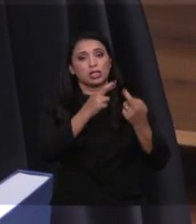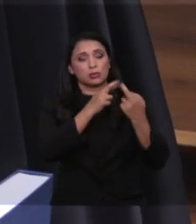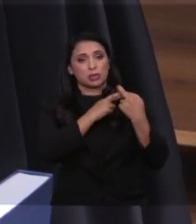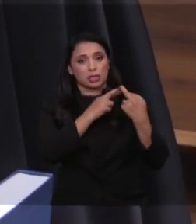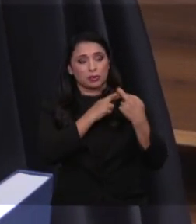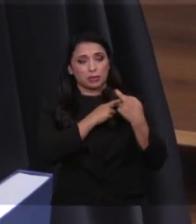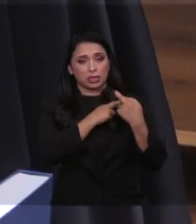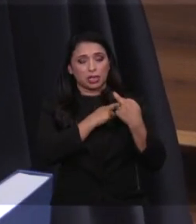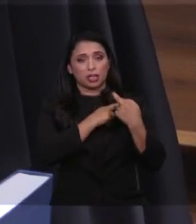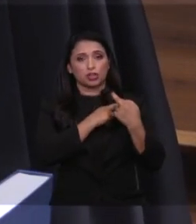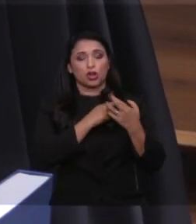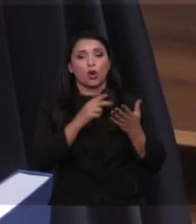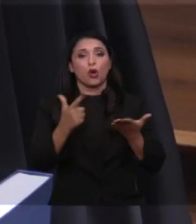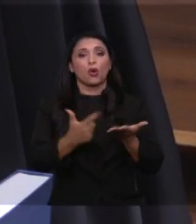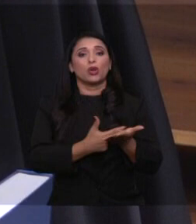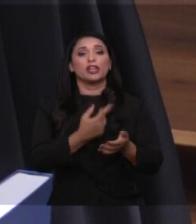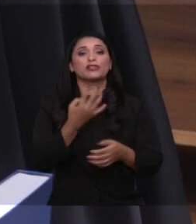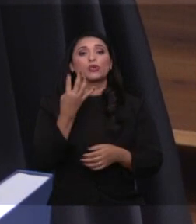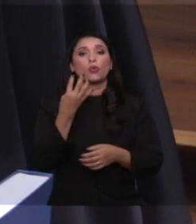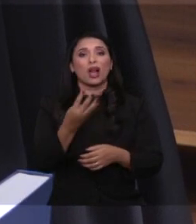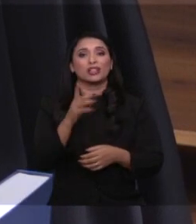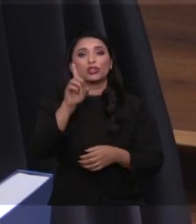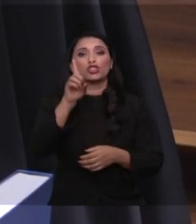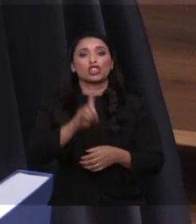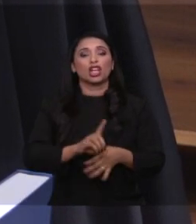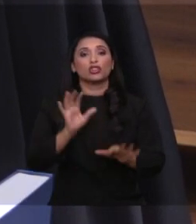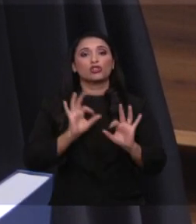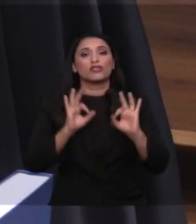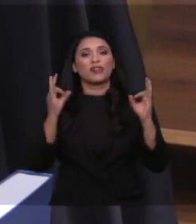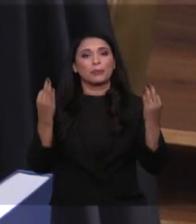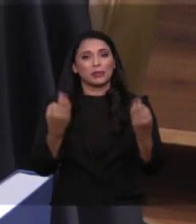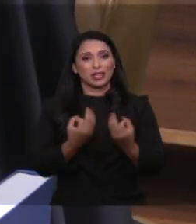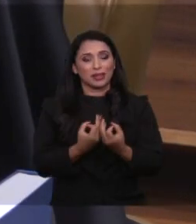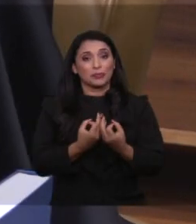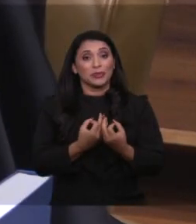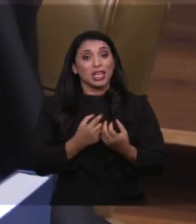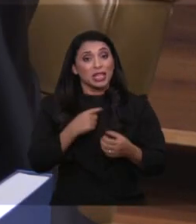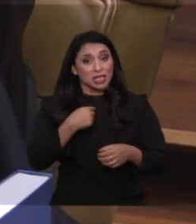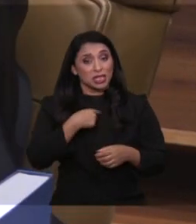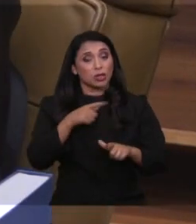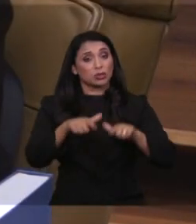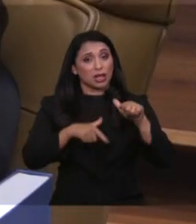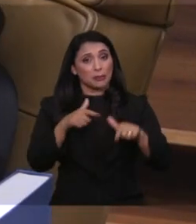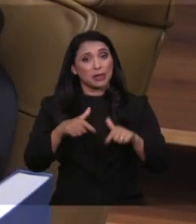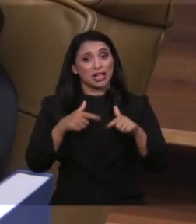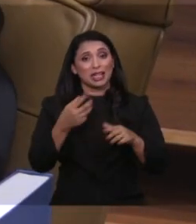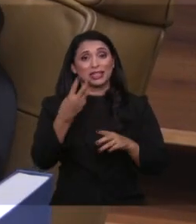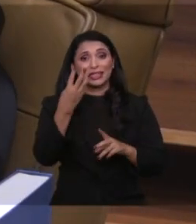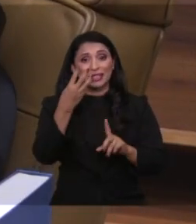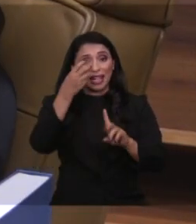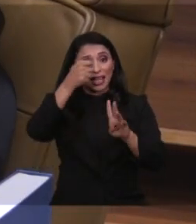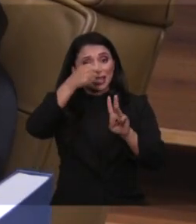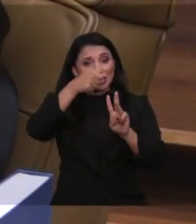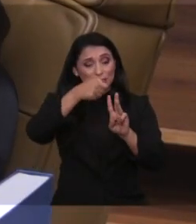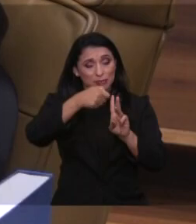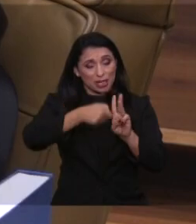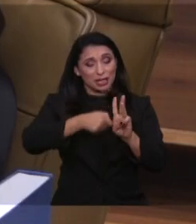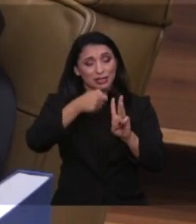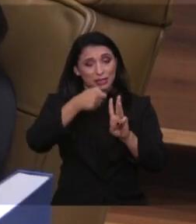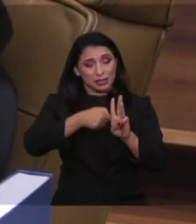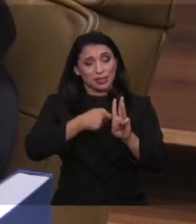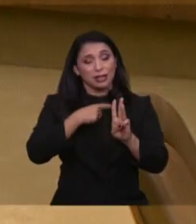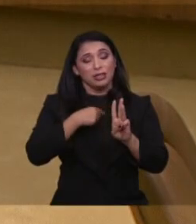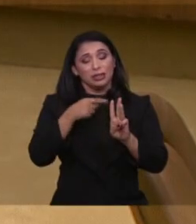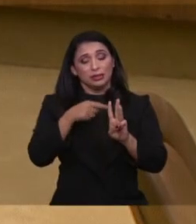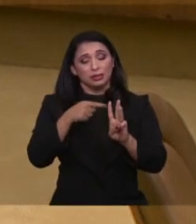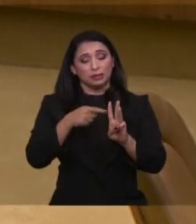livro 4, do direito de família. E eu tive a honra de trabalhar durante 3 meses, exclusivamente com Sua Excelência, na elaboração